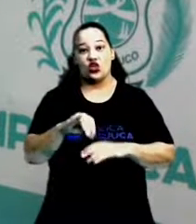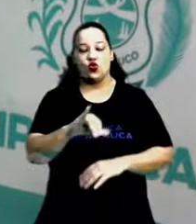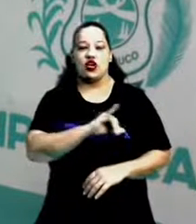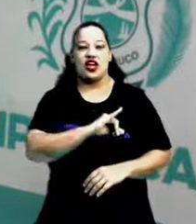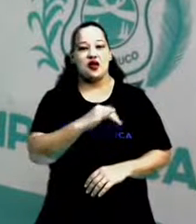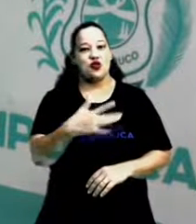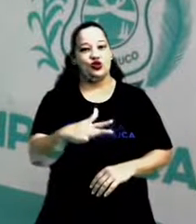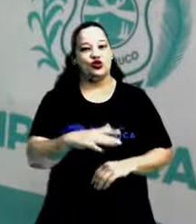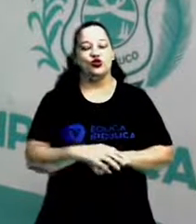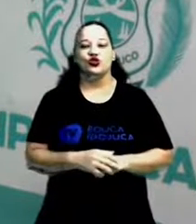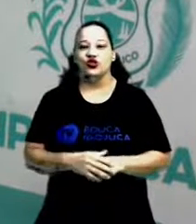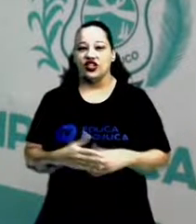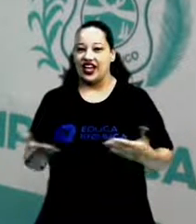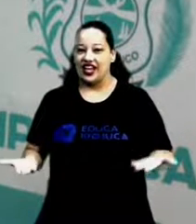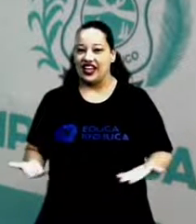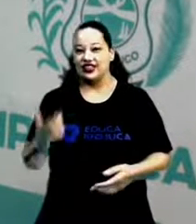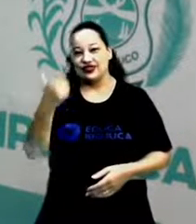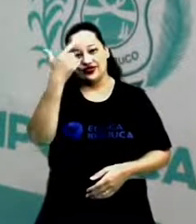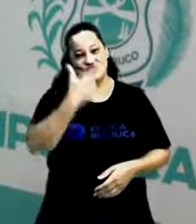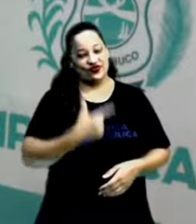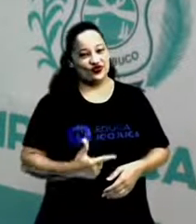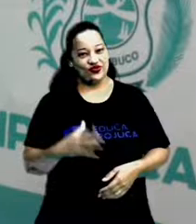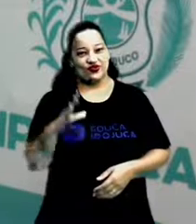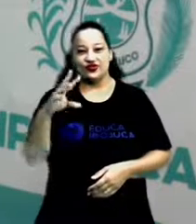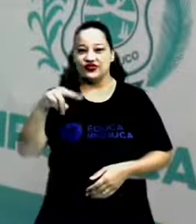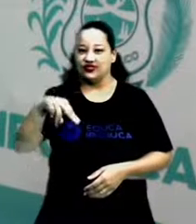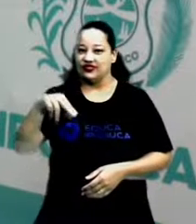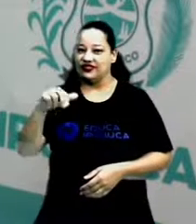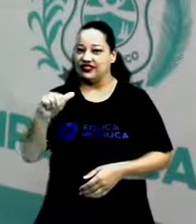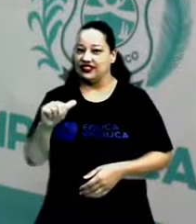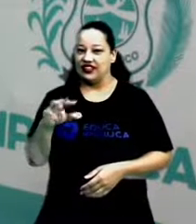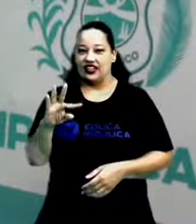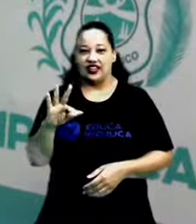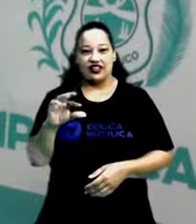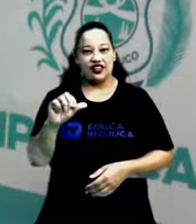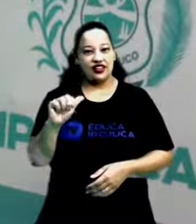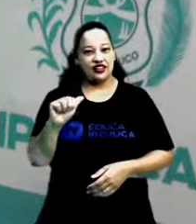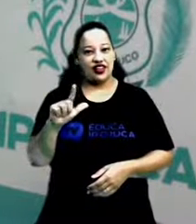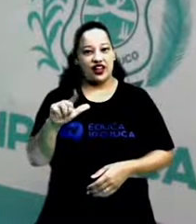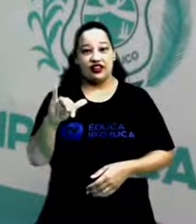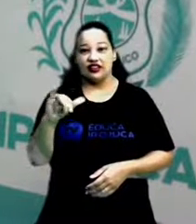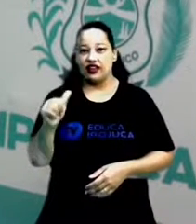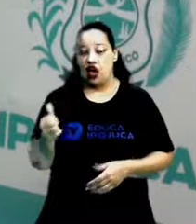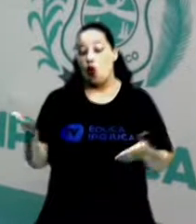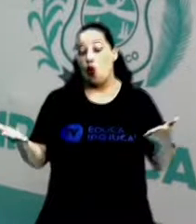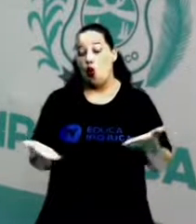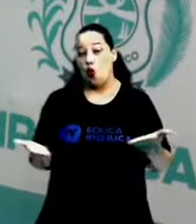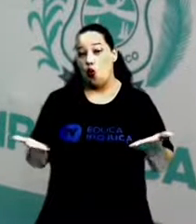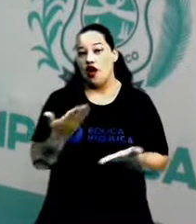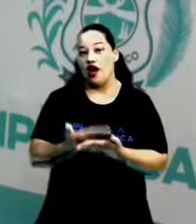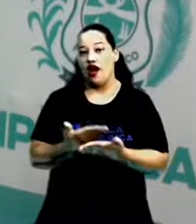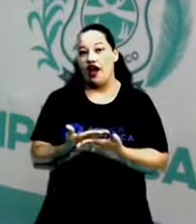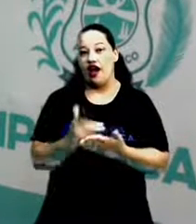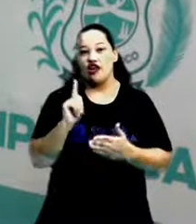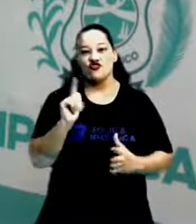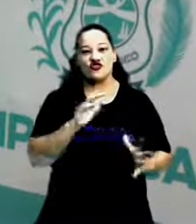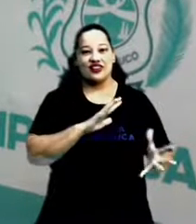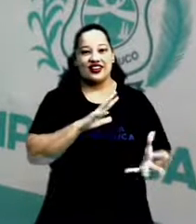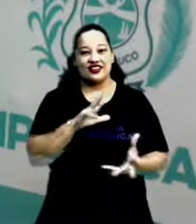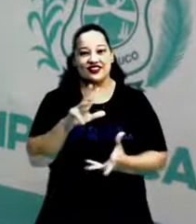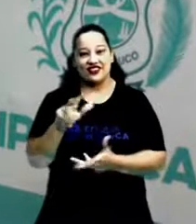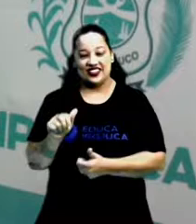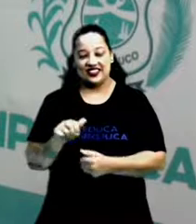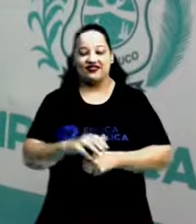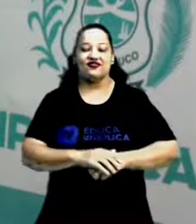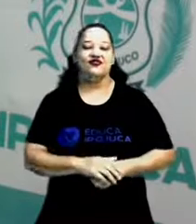Pojuca. Aqui é tia Natália e hoje vamos para a aula de geografia. E vamos